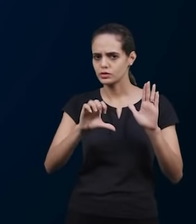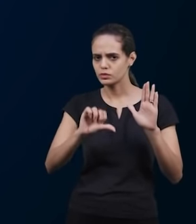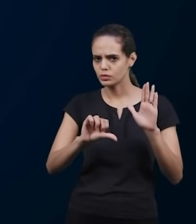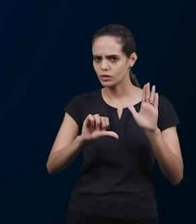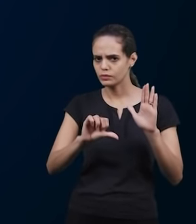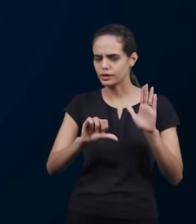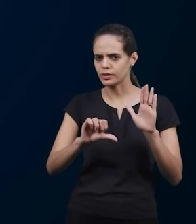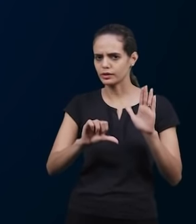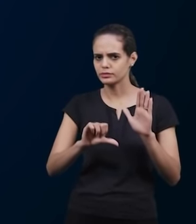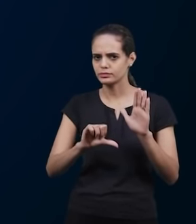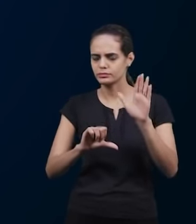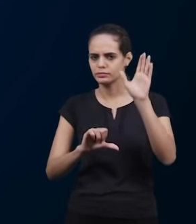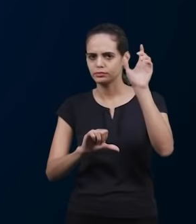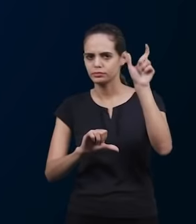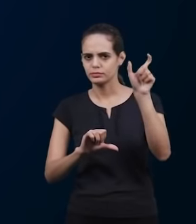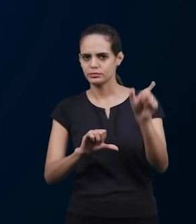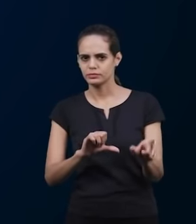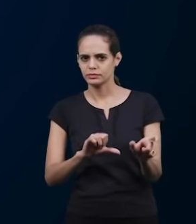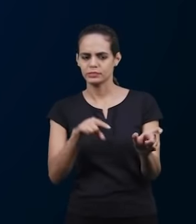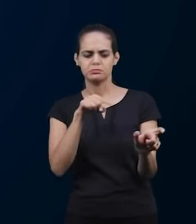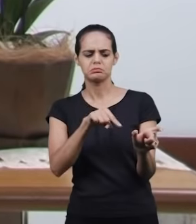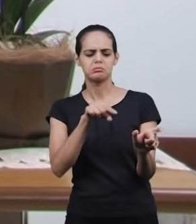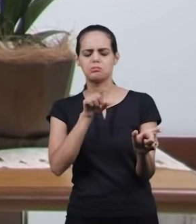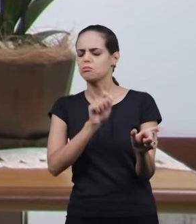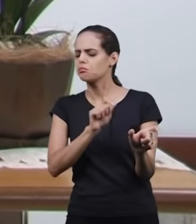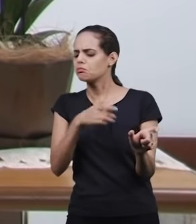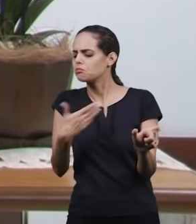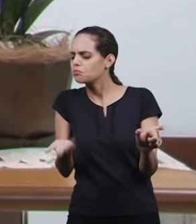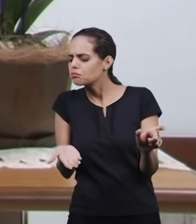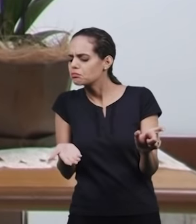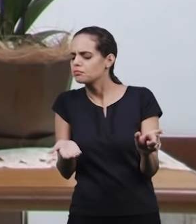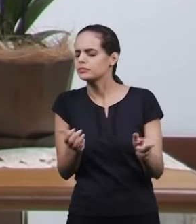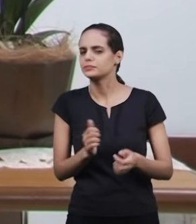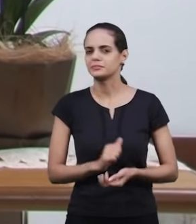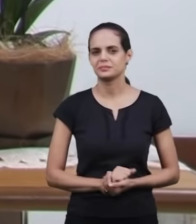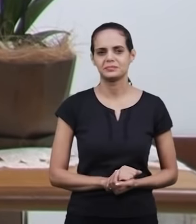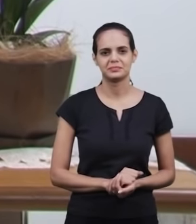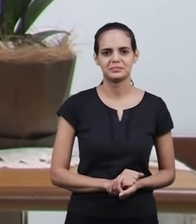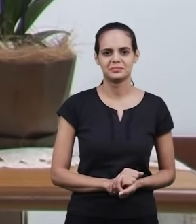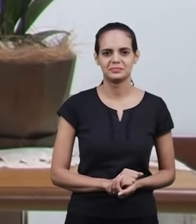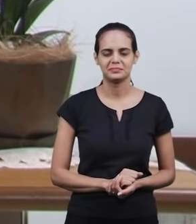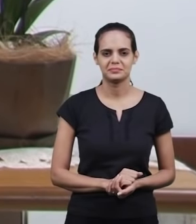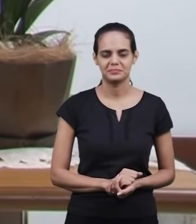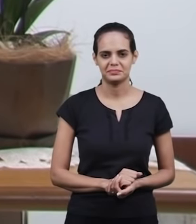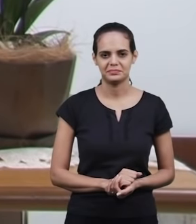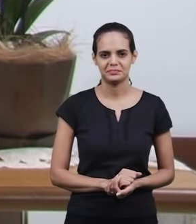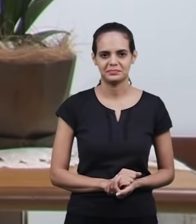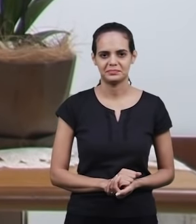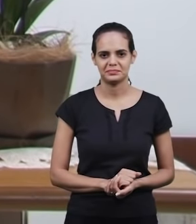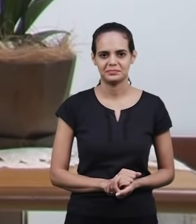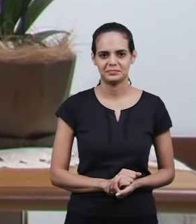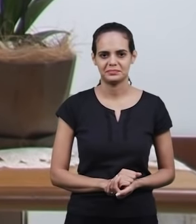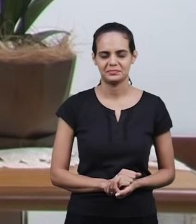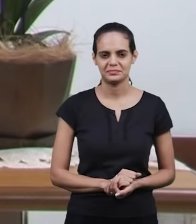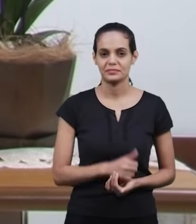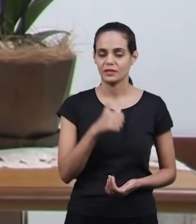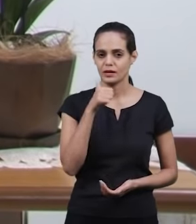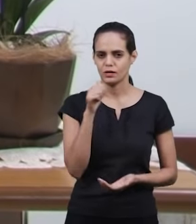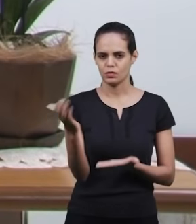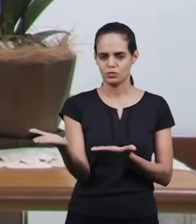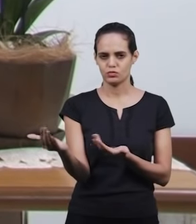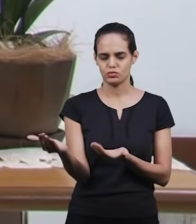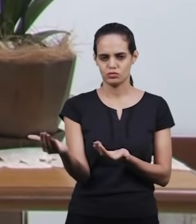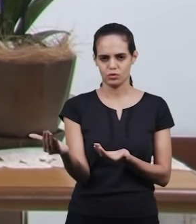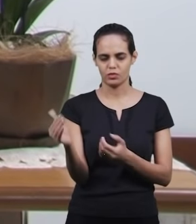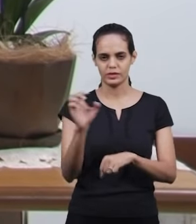é o meu próximo? A paz do Senhor. Amém, irmãos? Nossa próxima pergunta agora vai ser respondida por um jovem, também do